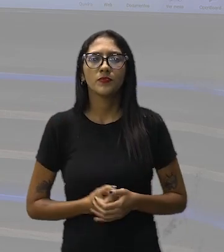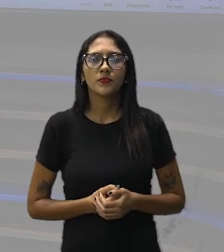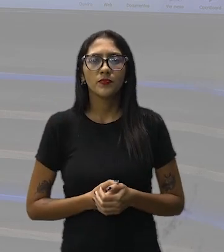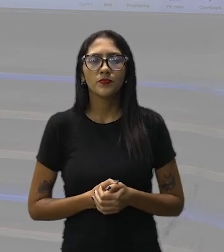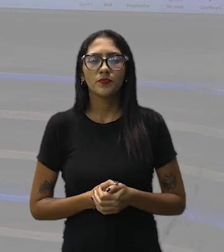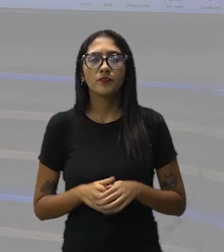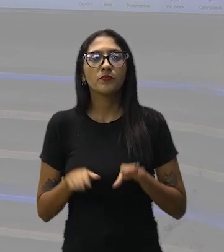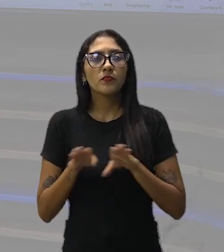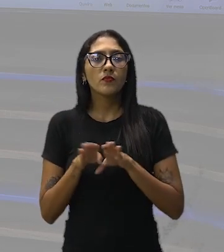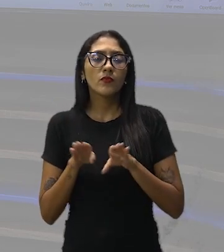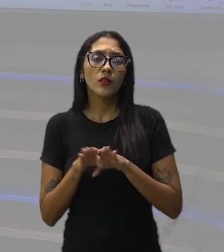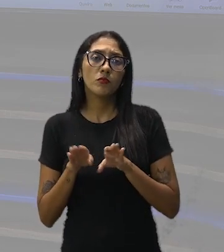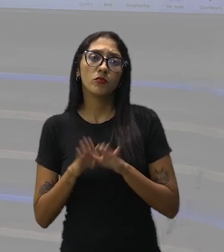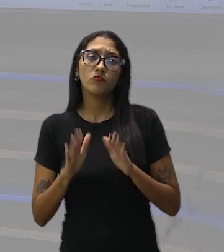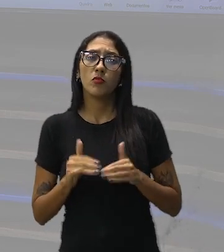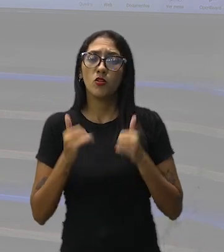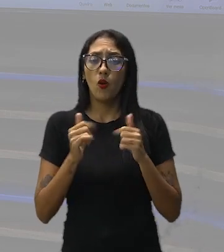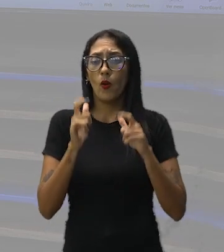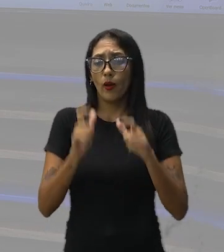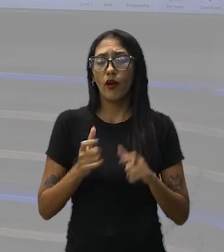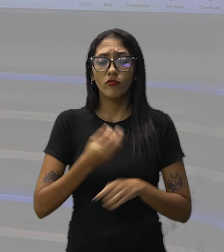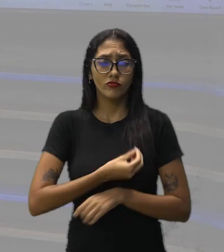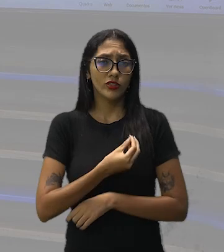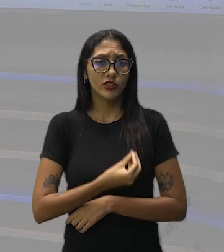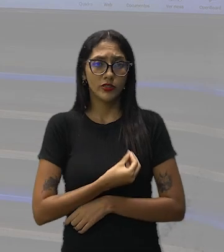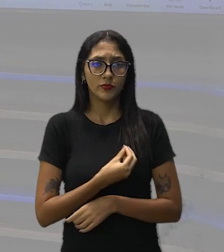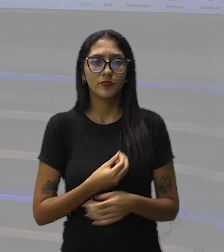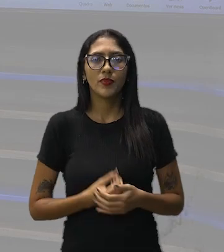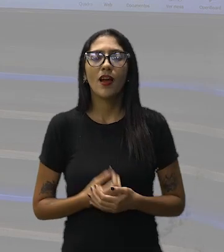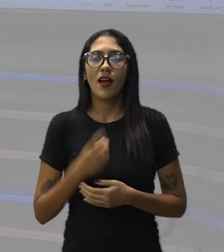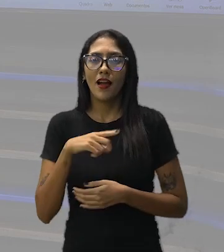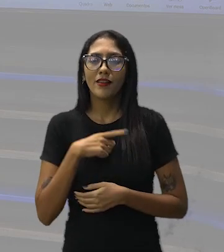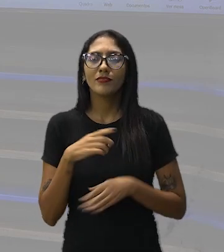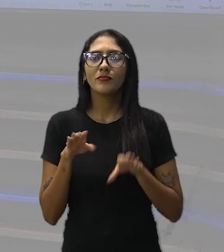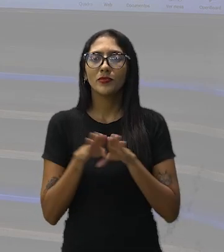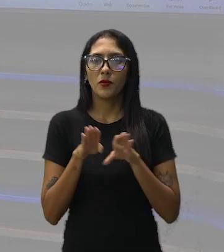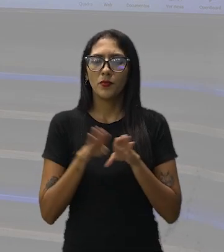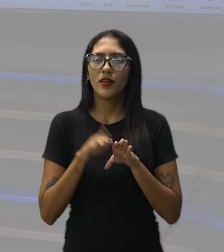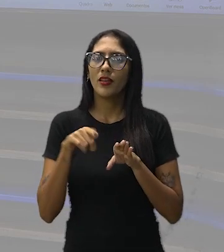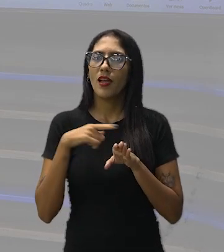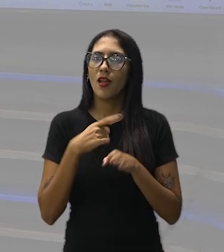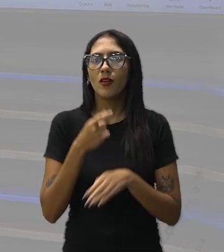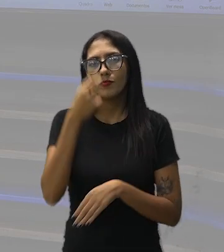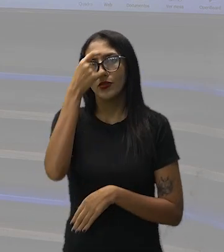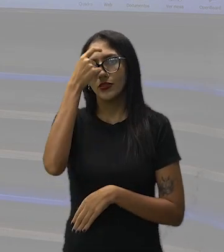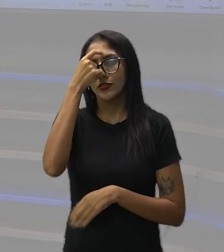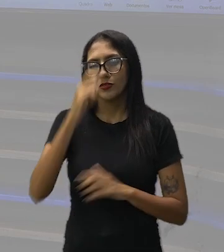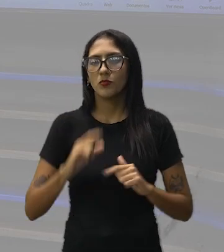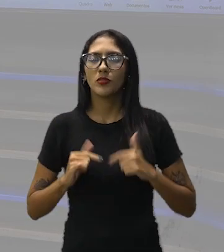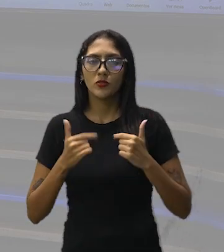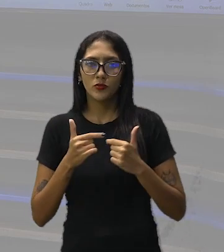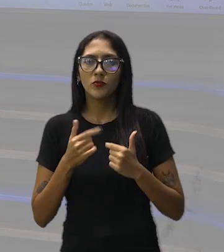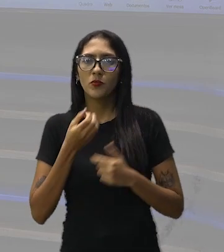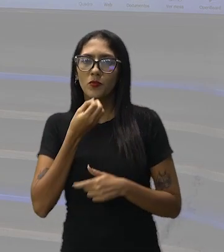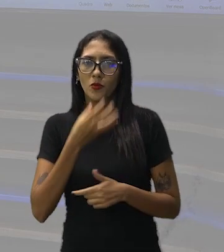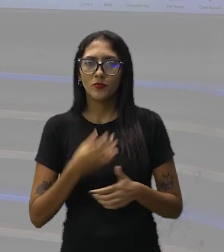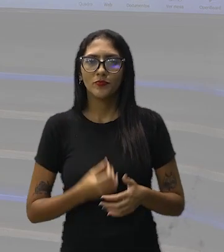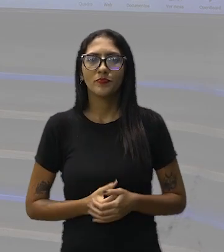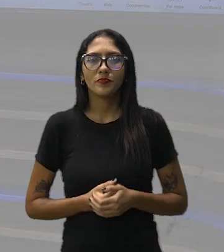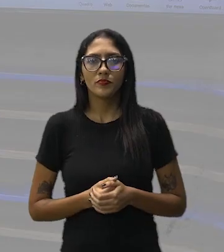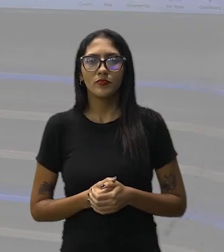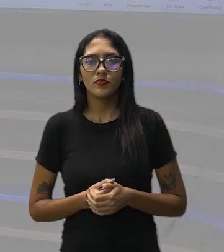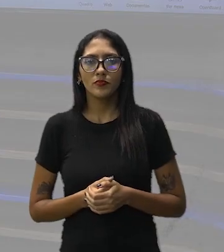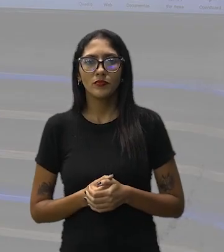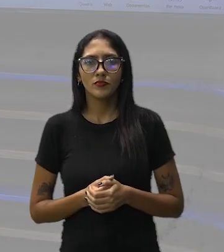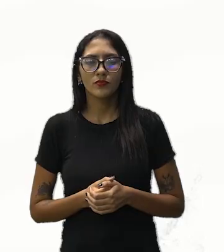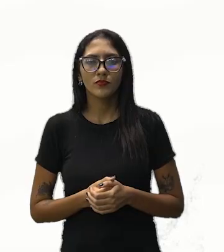um melhor local de se viver, tá? Então, aí também é uma atitude sustentável. Então, por esse motivo que,